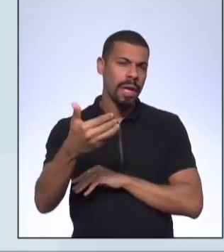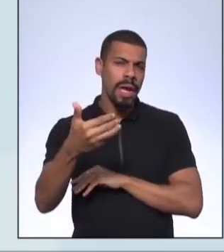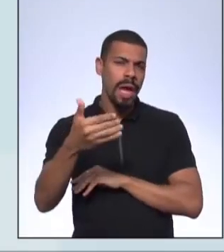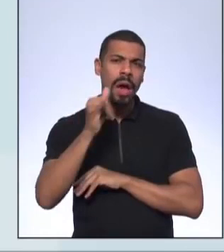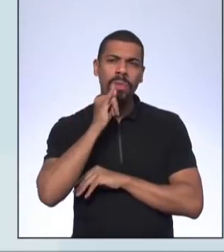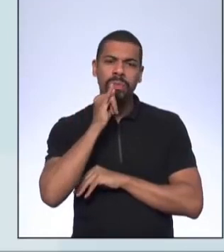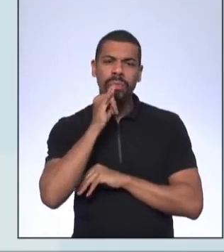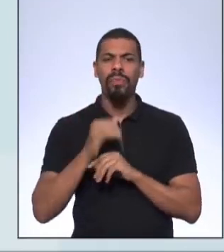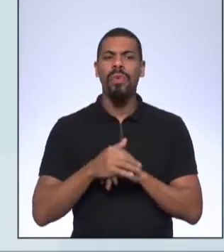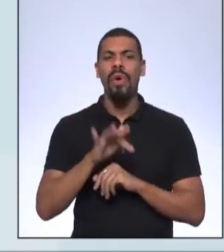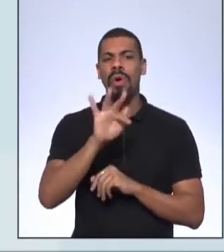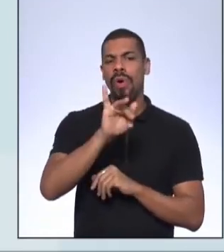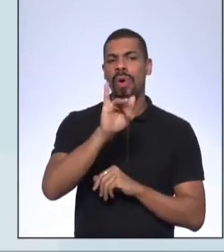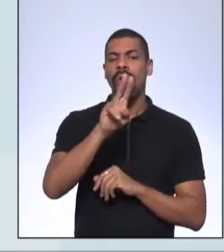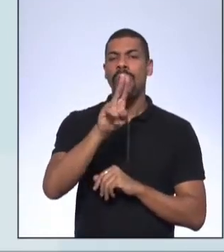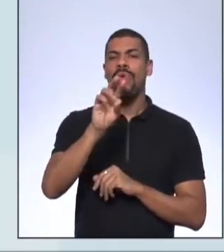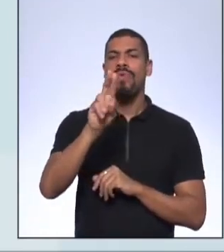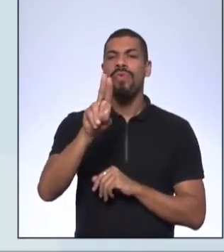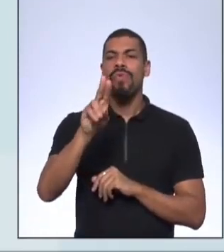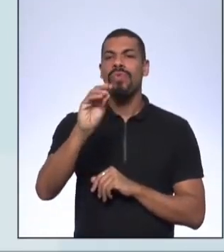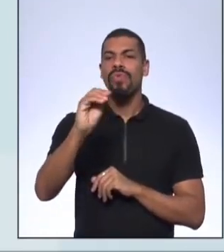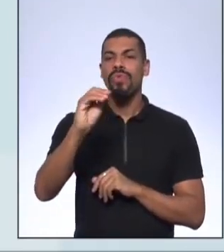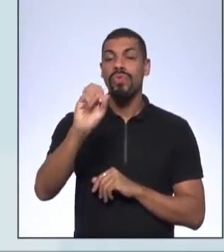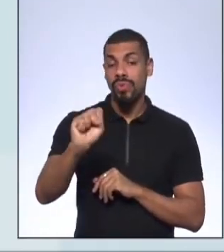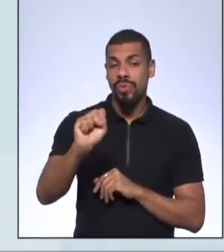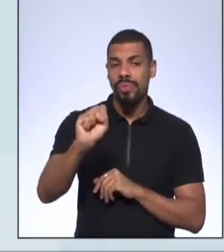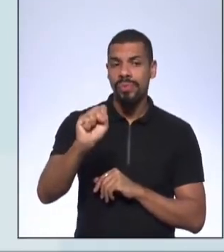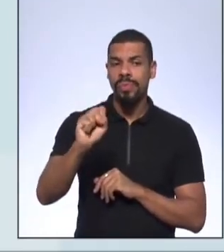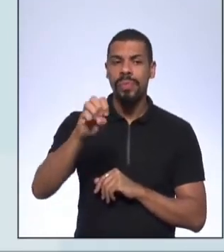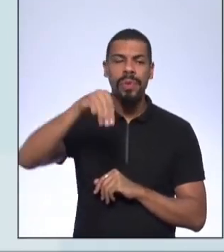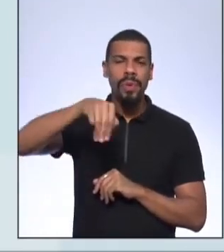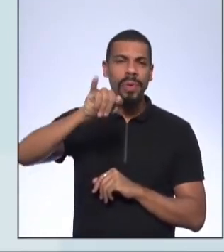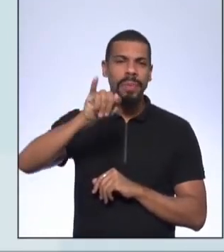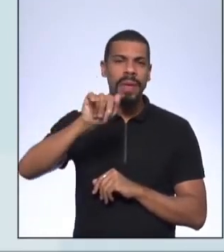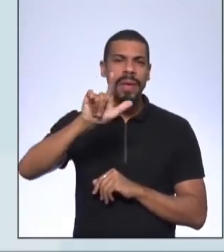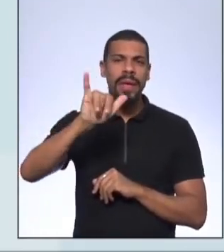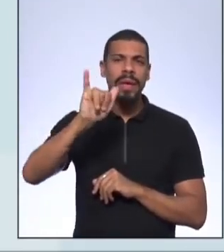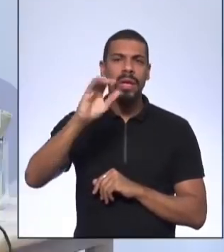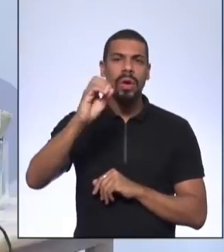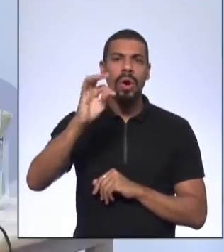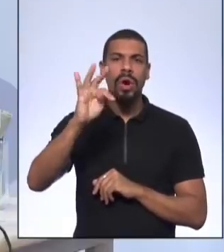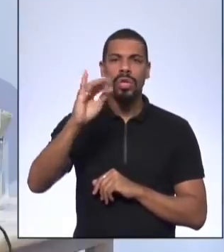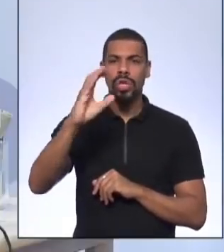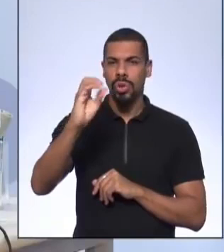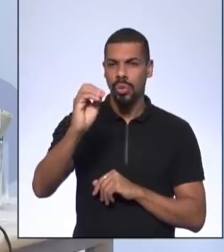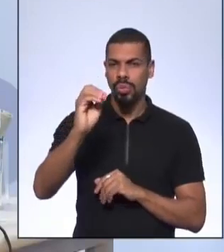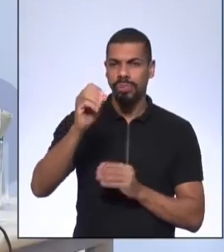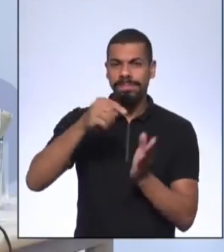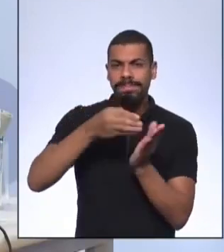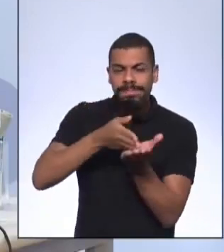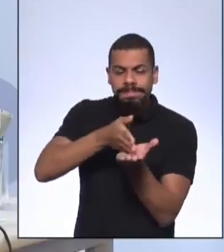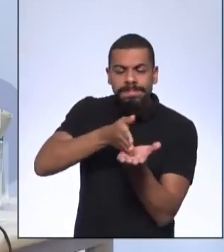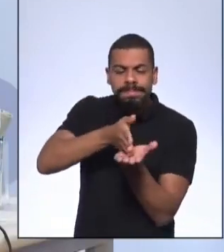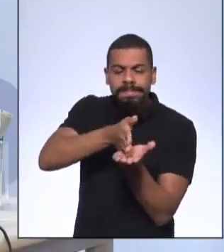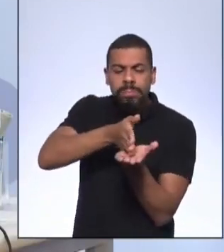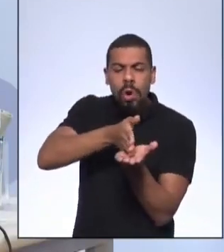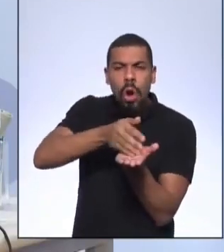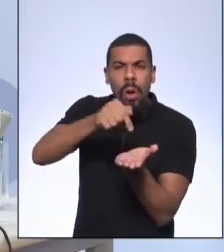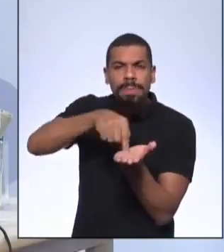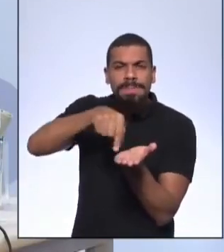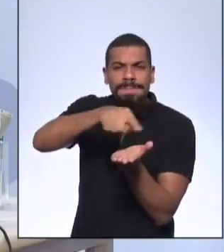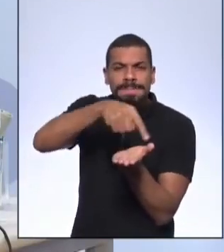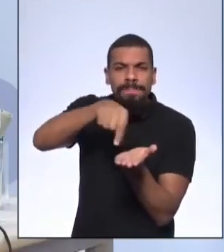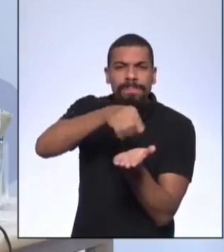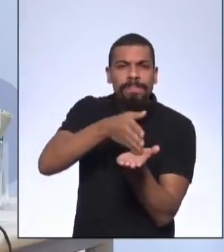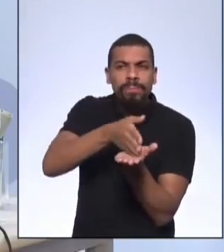fuso mitótico, se liga no centrossomo dos nossos cromossomos. Lá naquela partezinha do meio, onde eles estão ligados. Tá? Então, eles vão